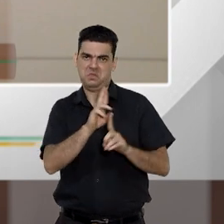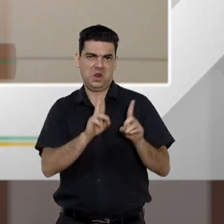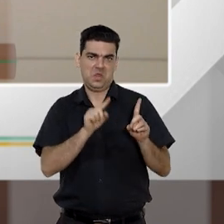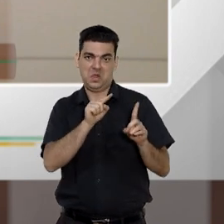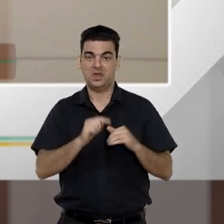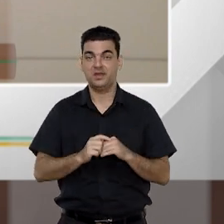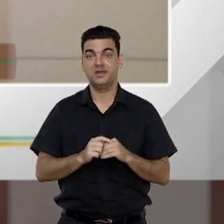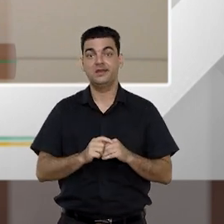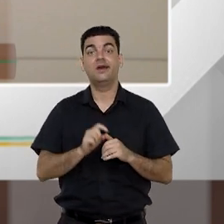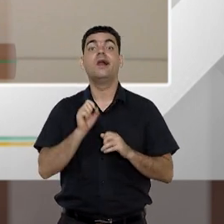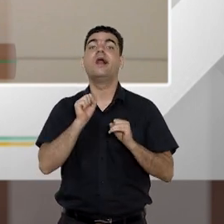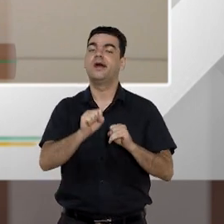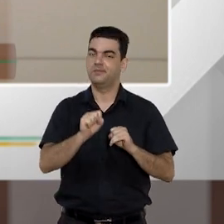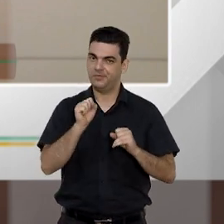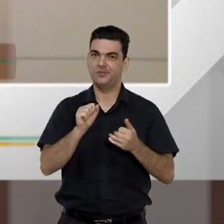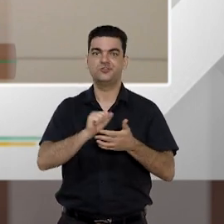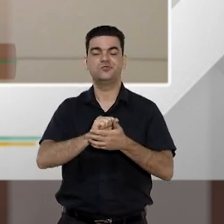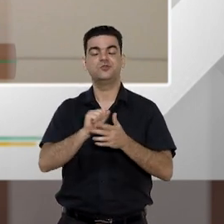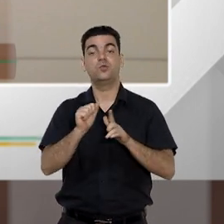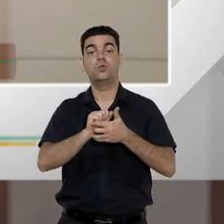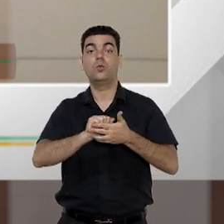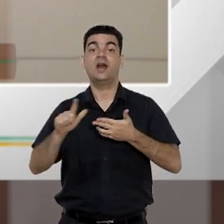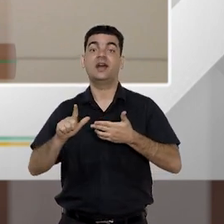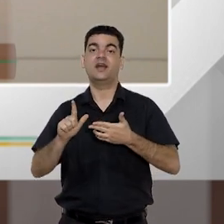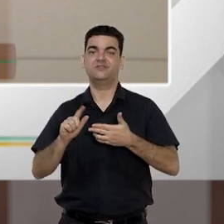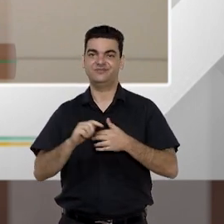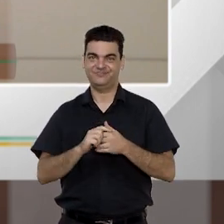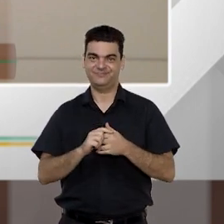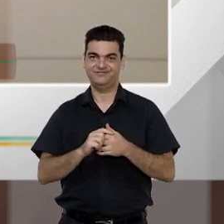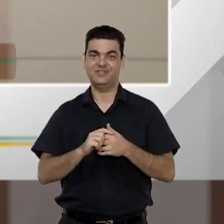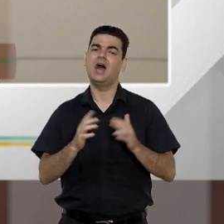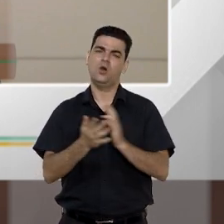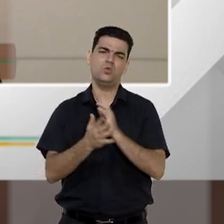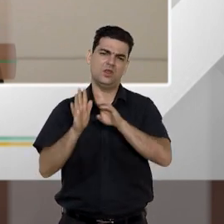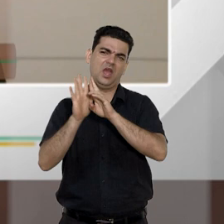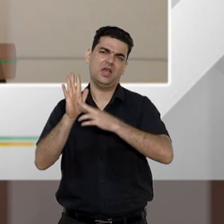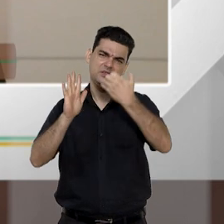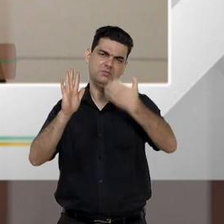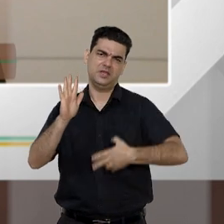decisão monocrática do relator, admite-se a interposição do agravo interno.